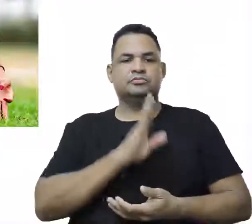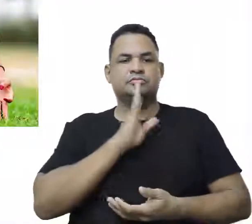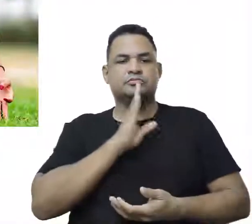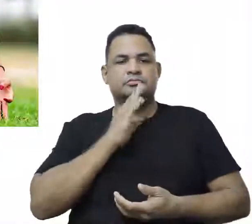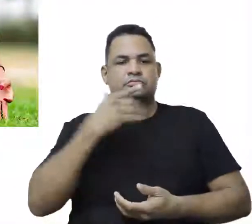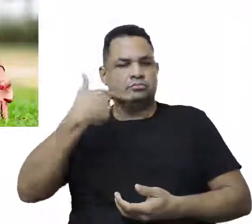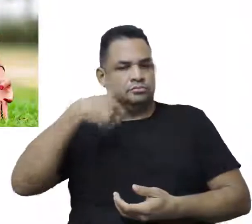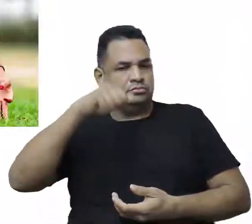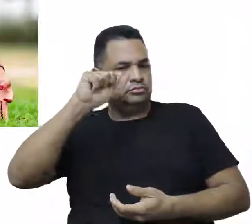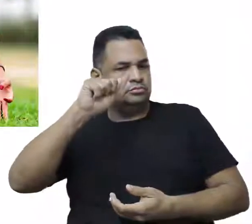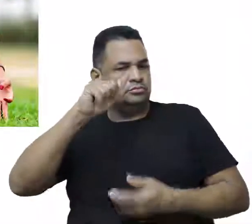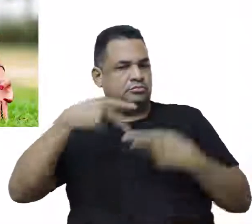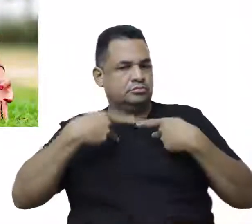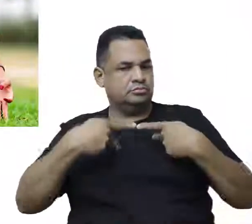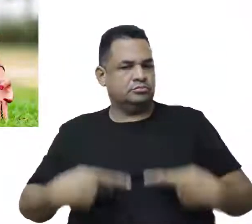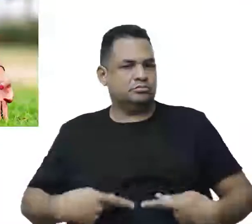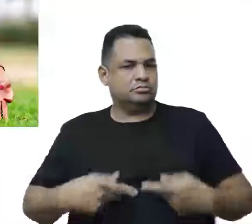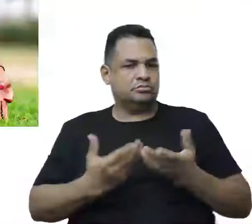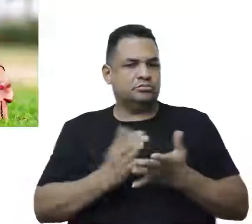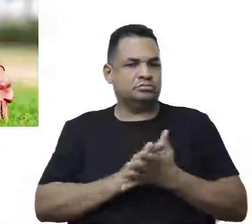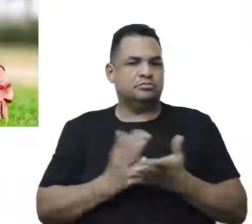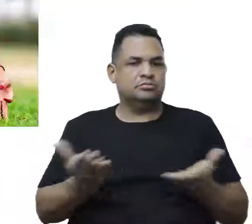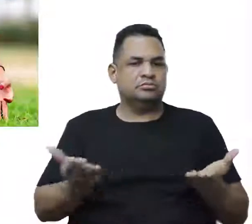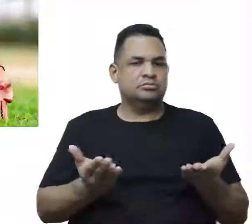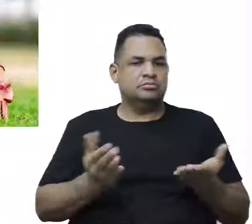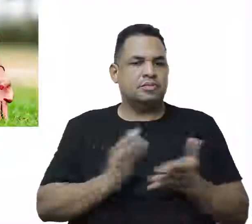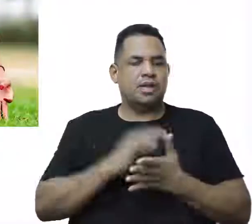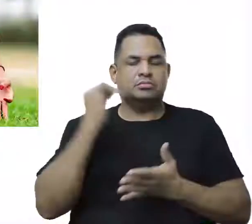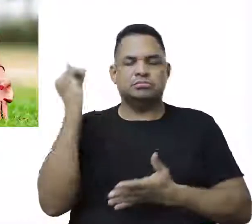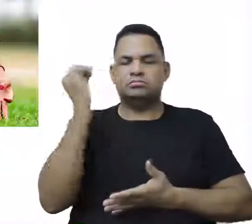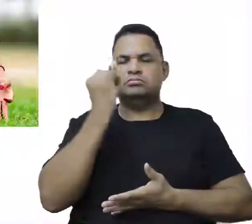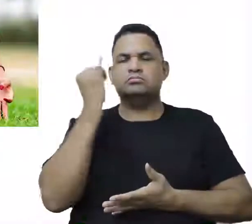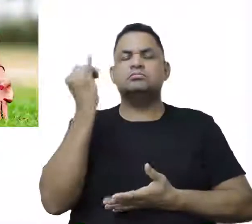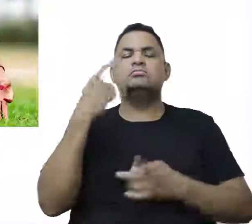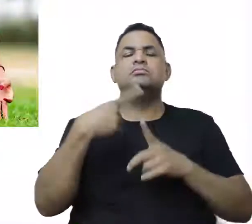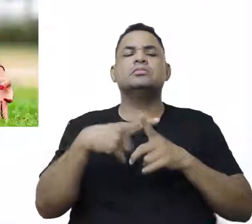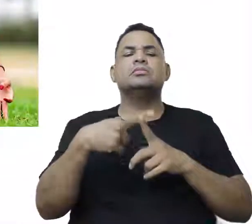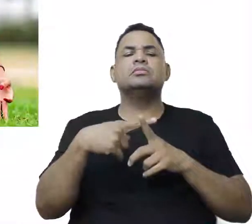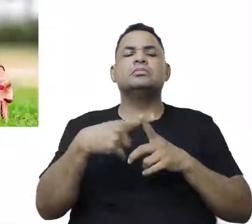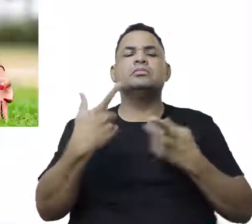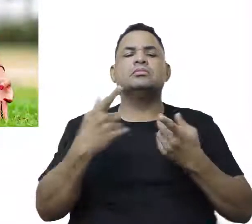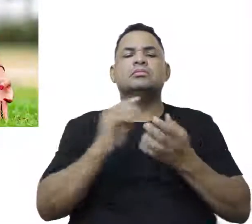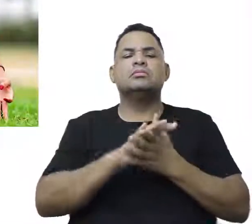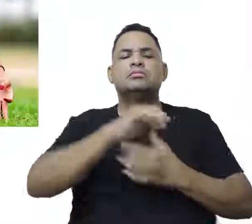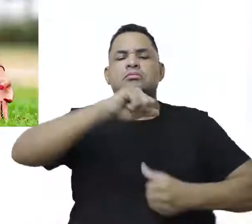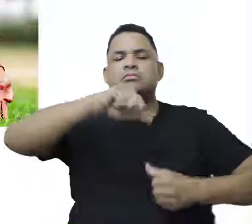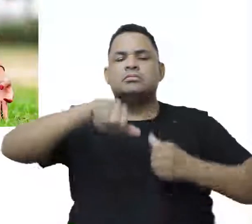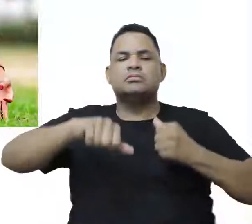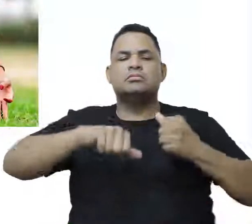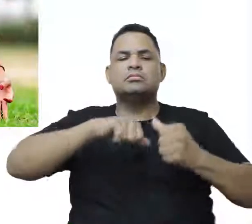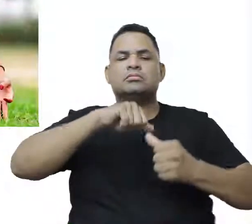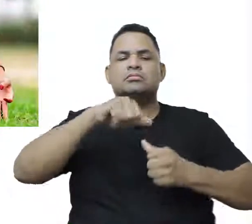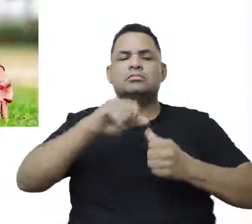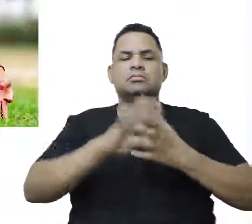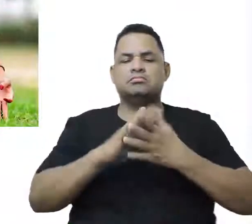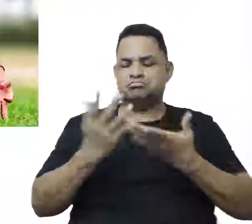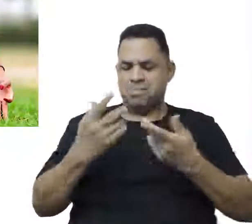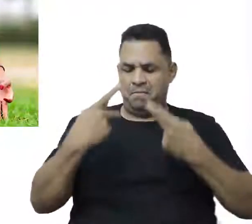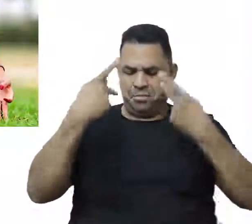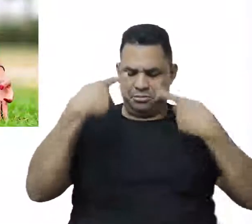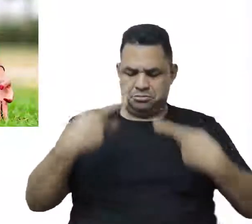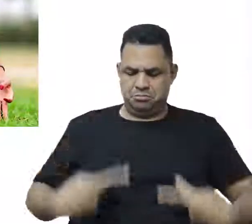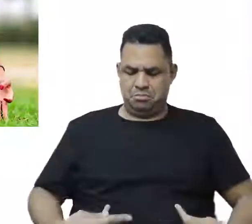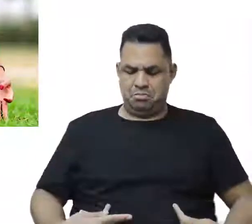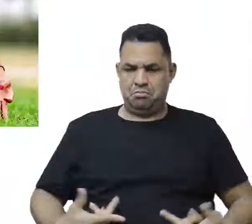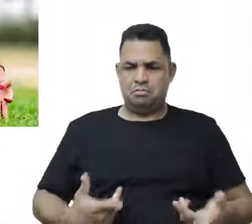da linguagem corporal, ele é extremamente importante, por quê? Porque ele pode mudar a imagem de uma